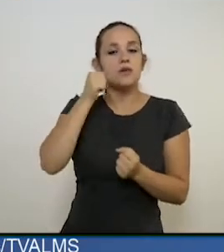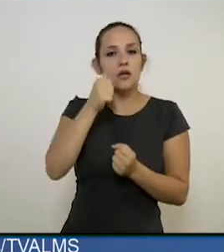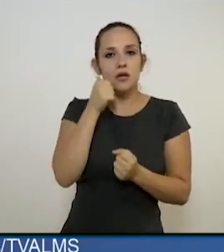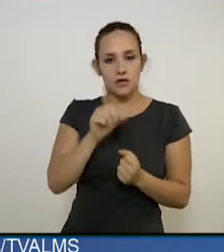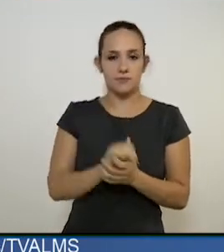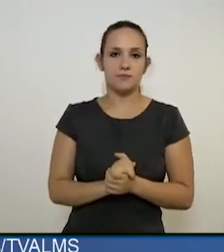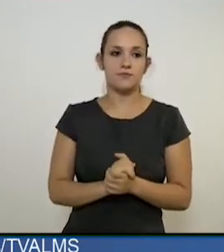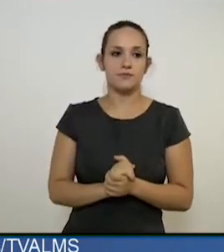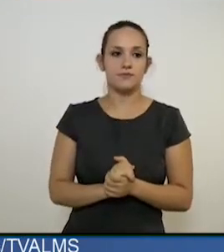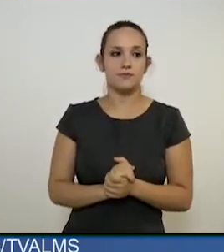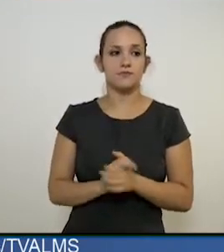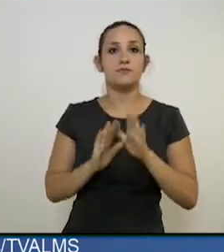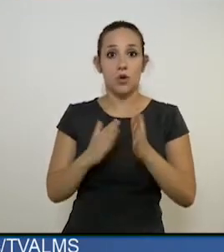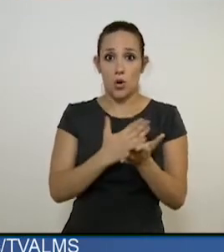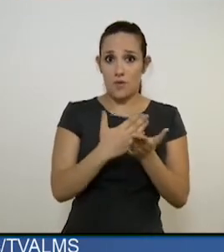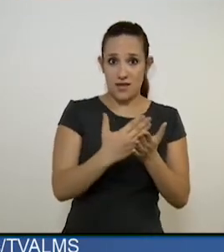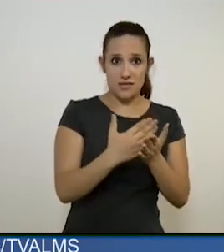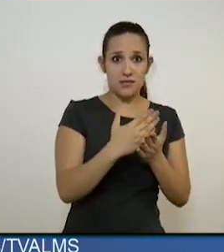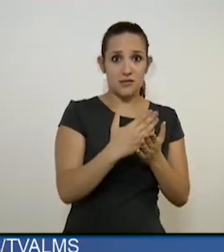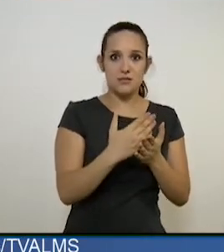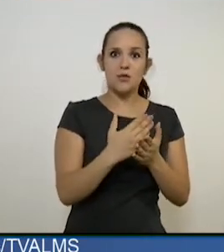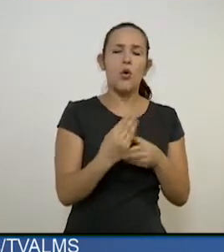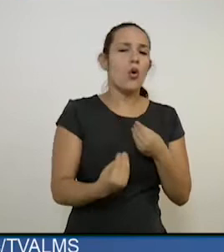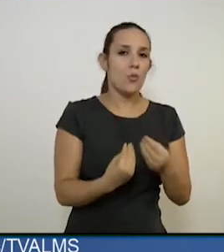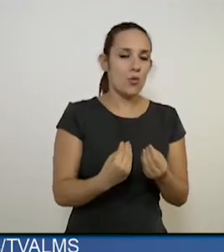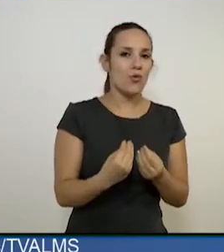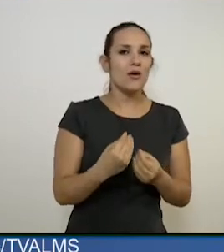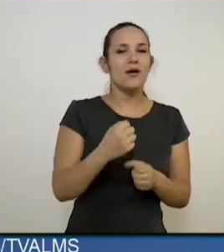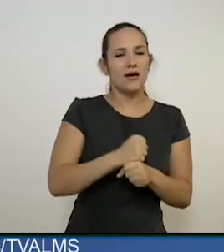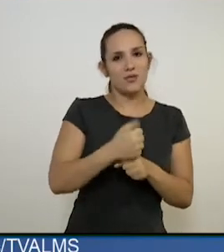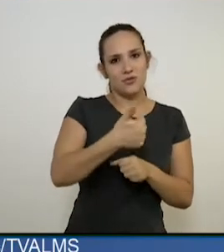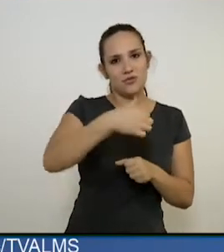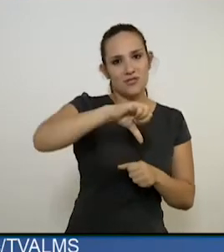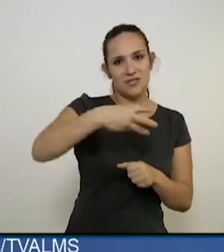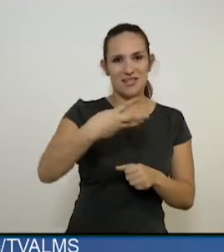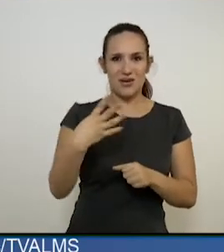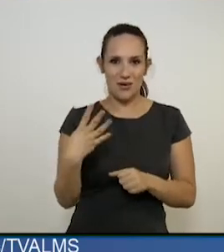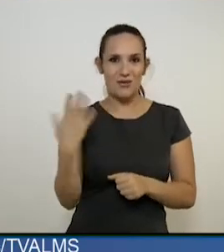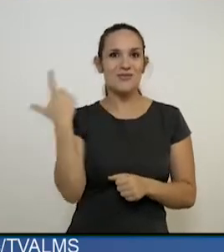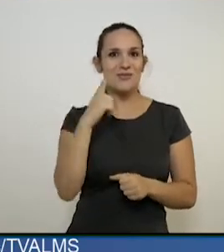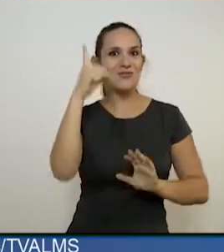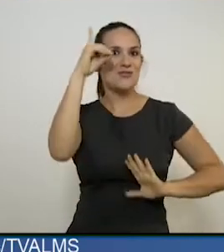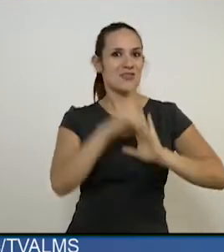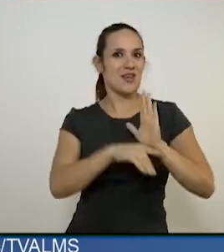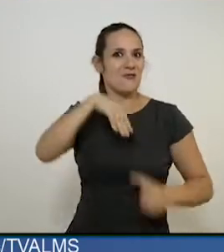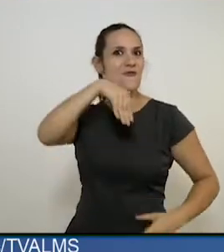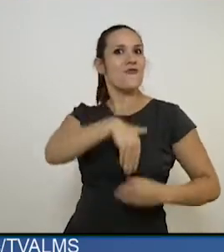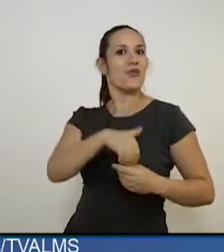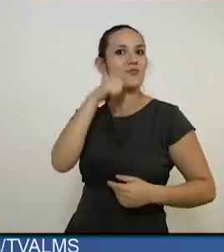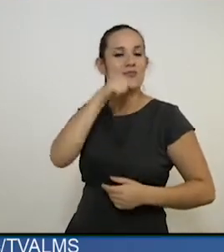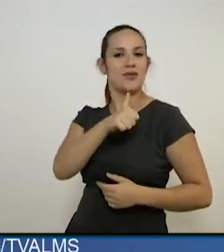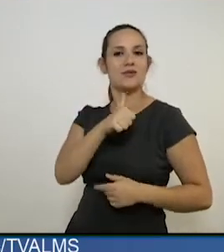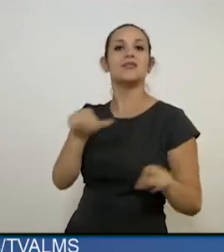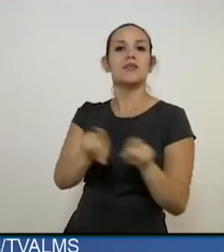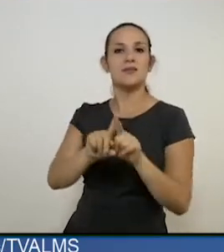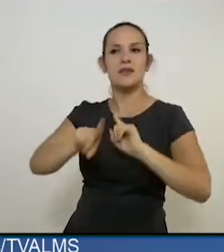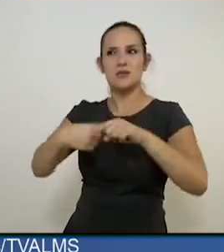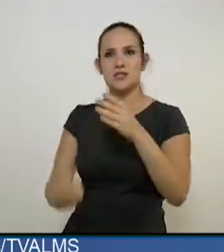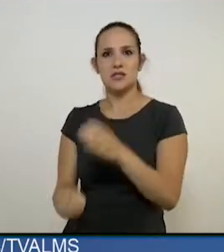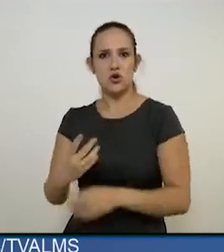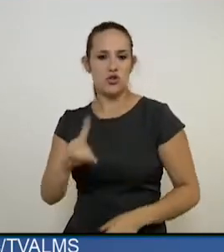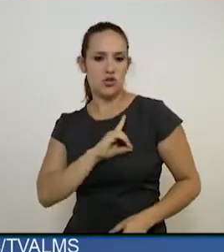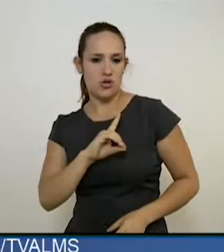do direito ao voto, em 1934, conseguimos que fossem criadas as delegacias especializadas de